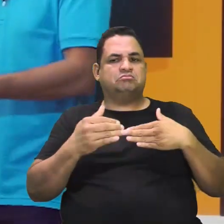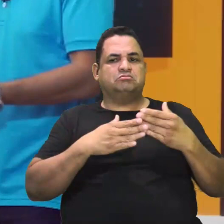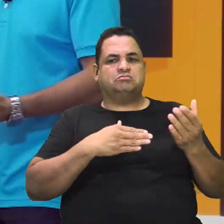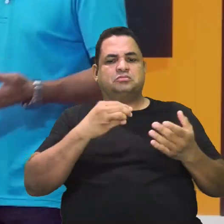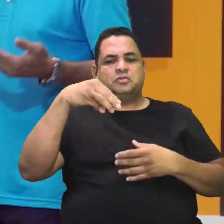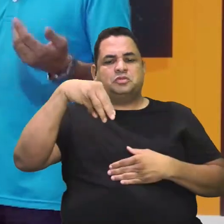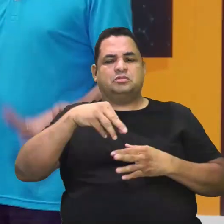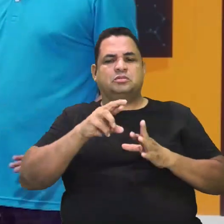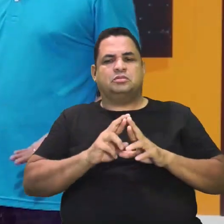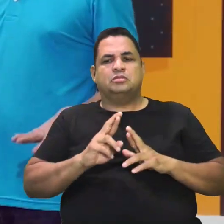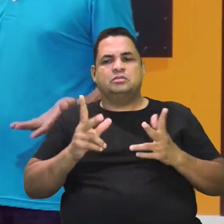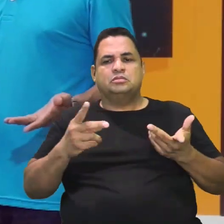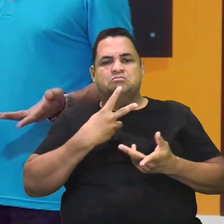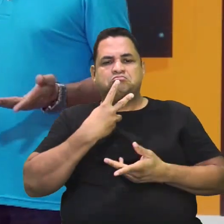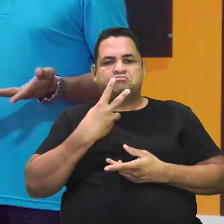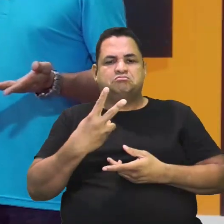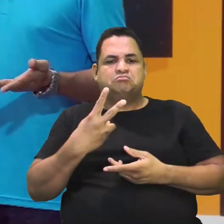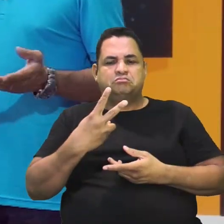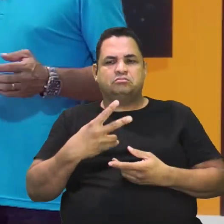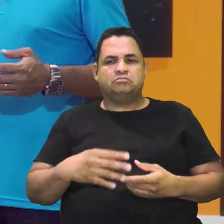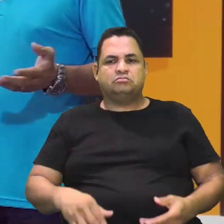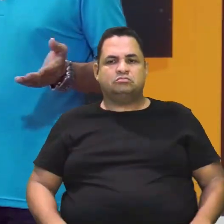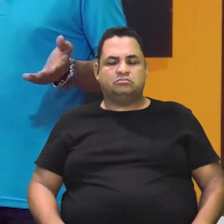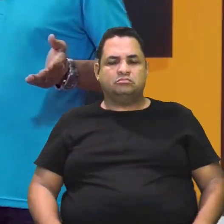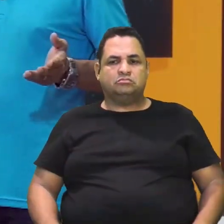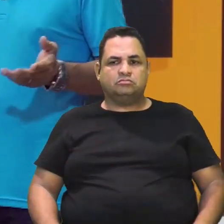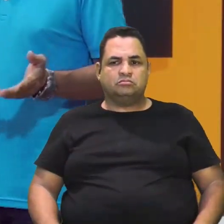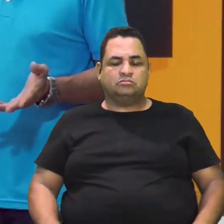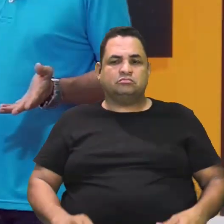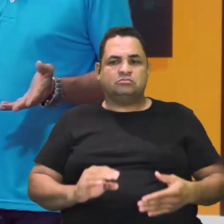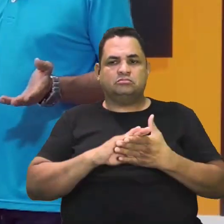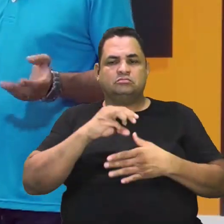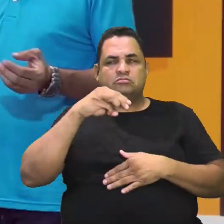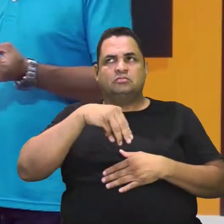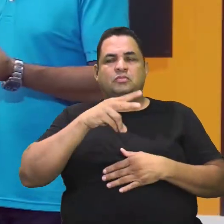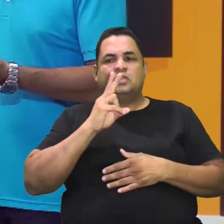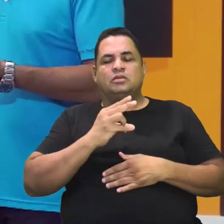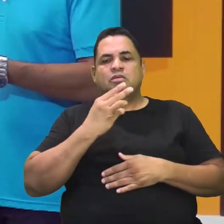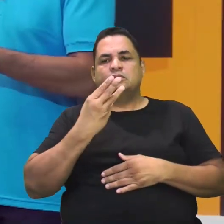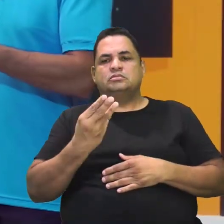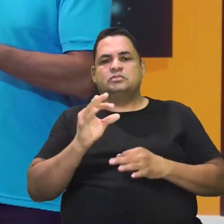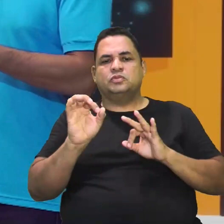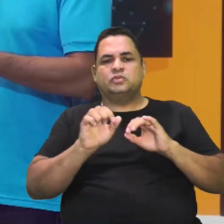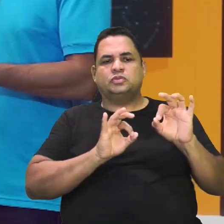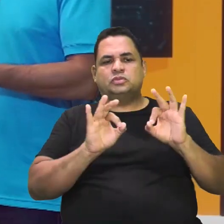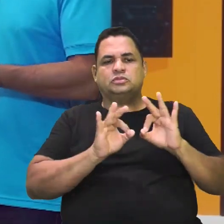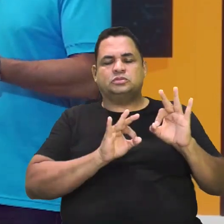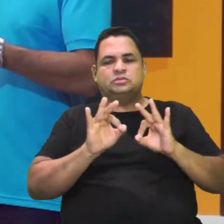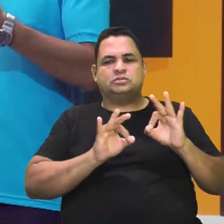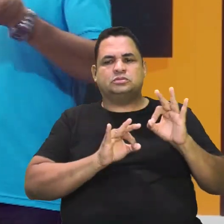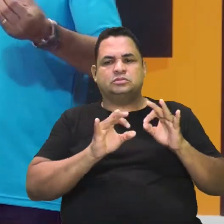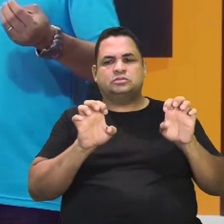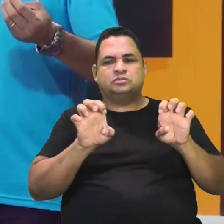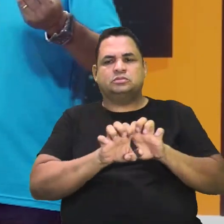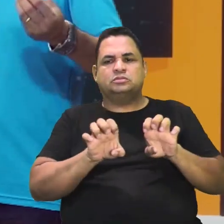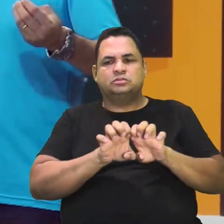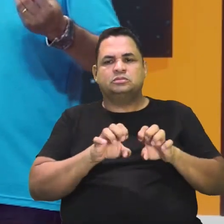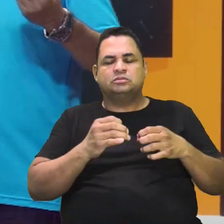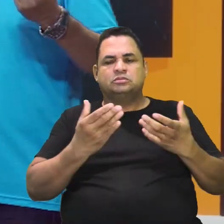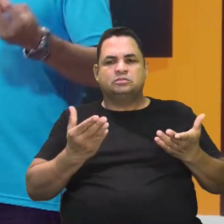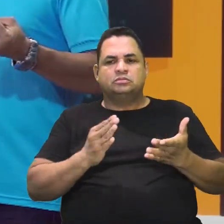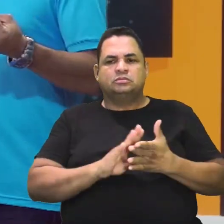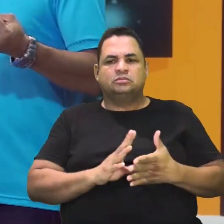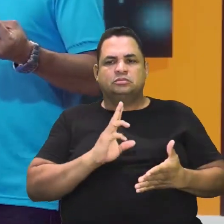que fosse diferente de 2. Jogaria lá um m igual a 3, montaria uma equação. Pronto. Com certeza, essas duas